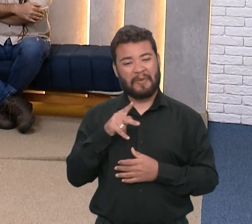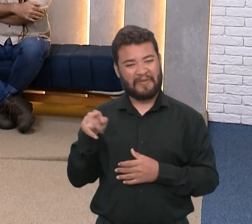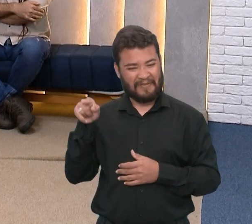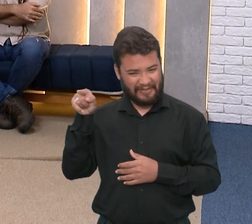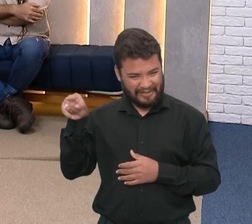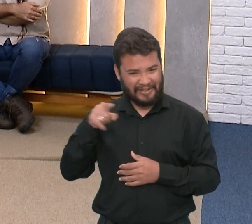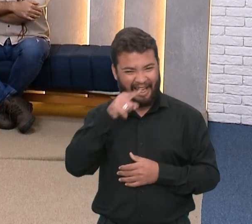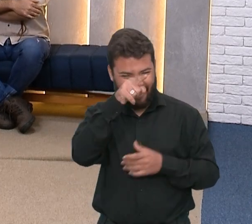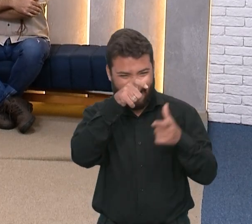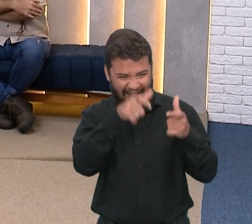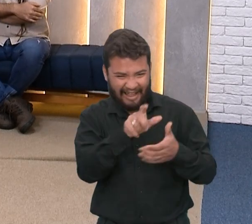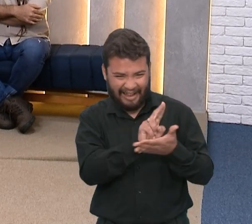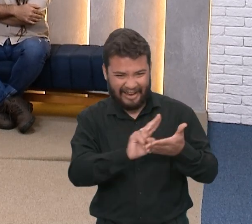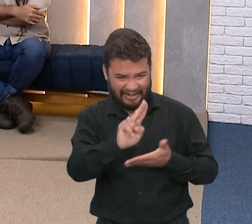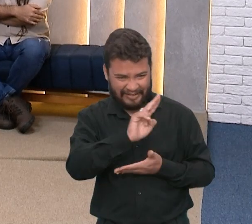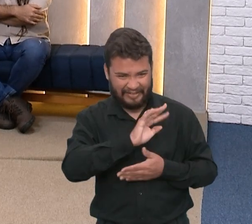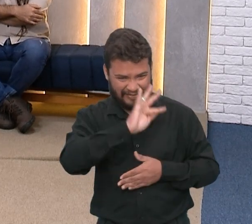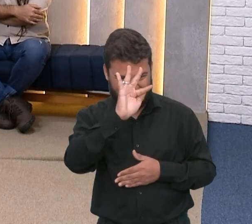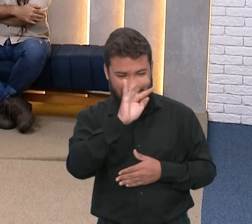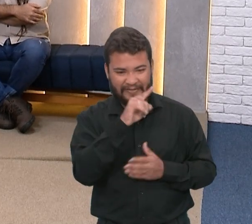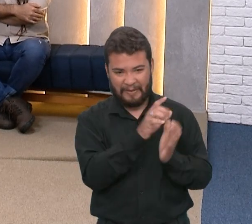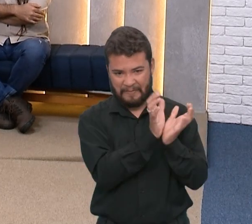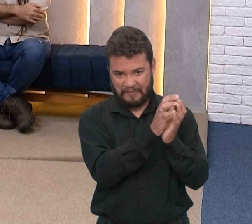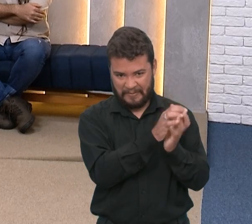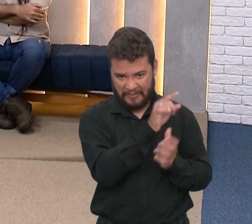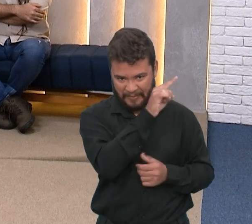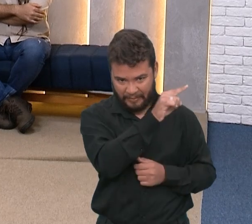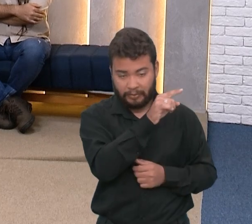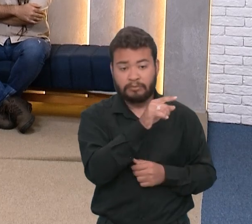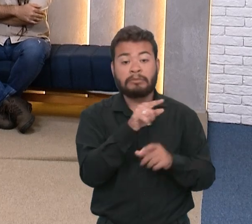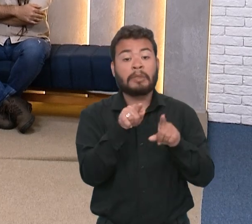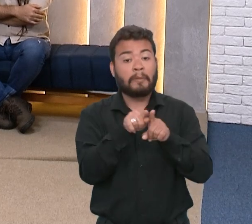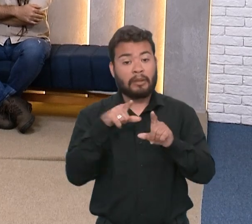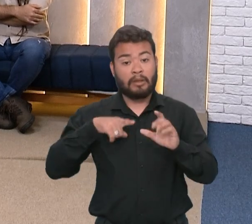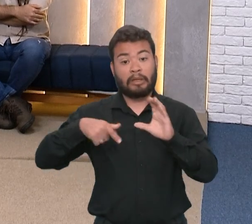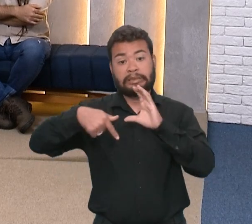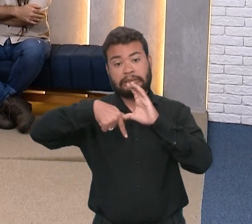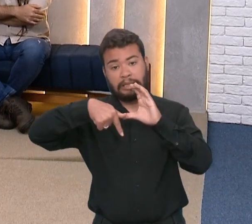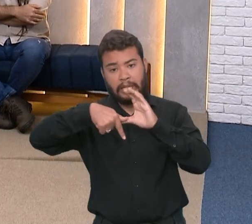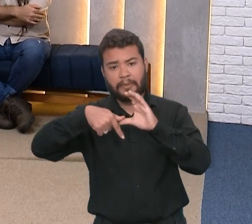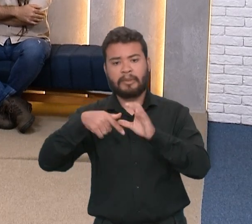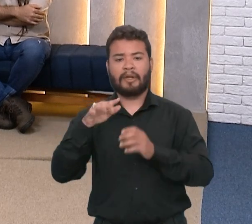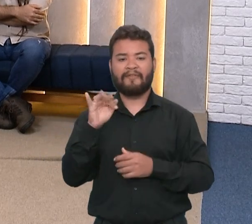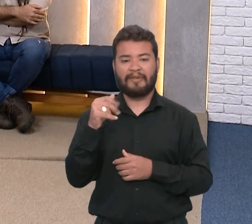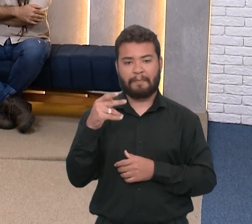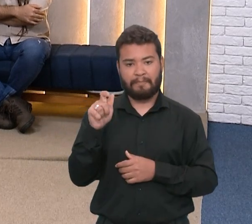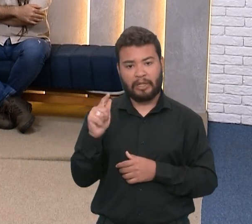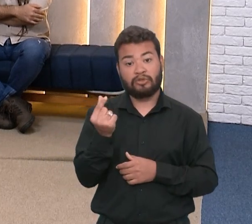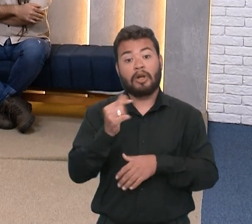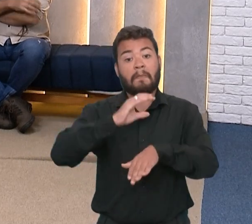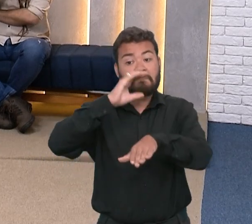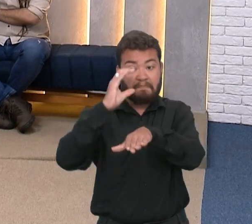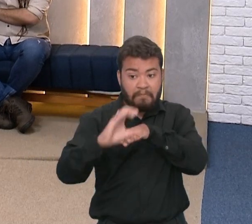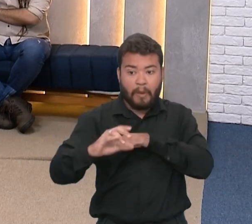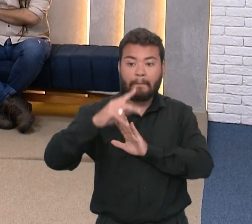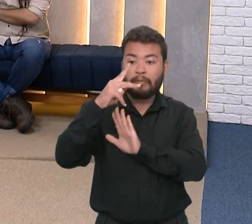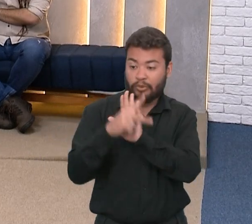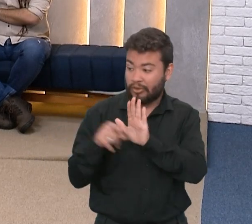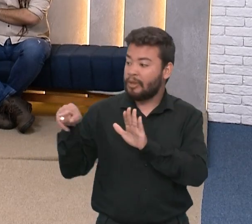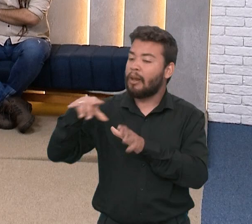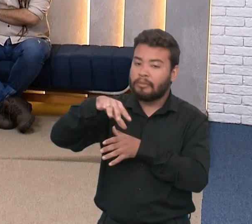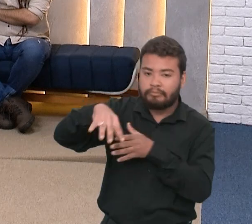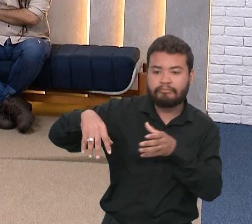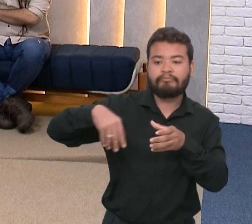Pernambuco. E ela faz parte desse grande projeto que é financiado pelo CNPq, que é financiado pela FAPEG, para que a gente possa acessar os